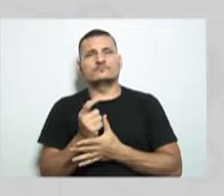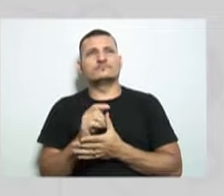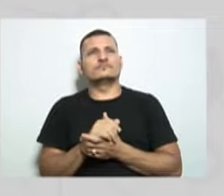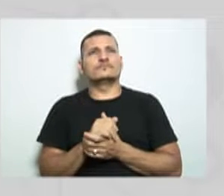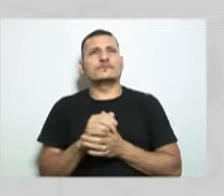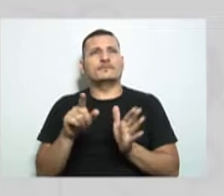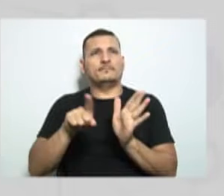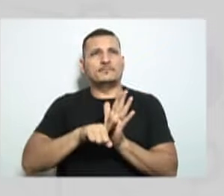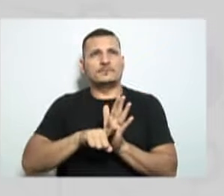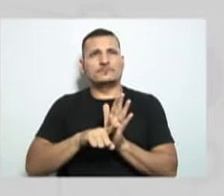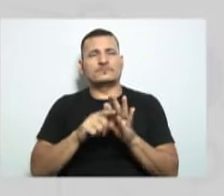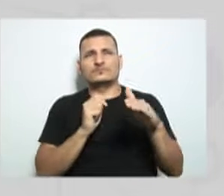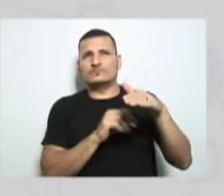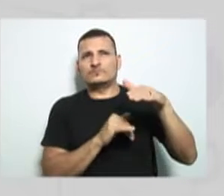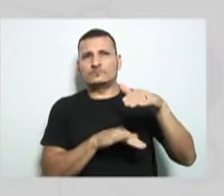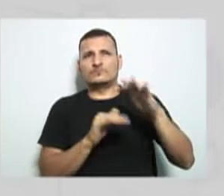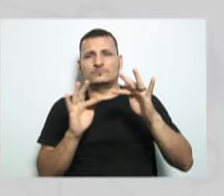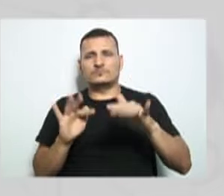final.